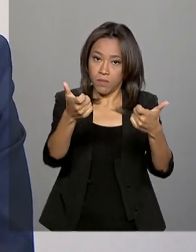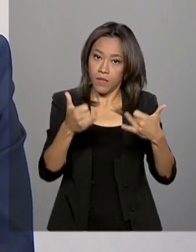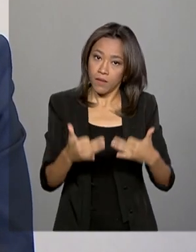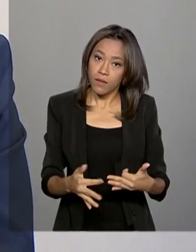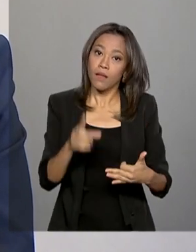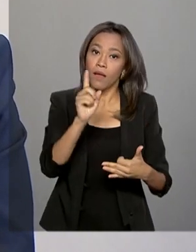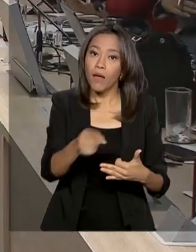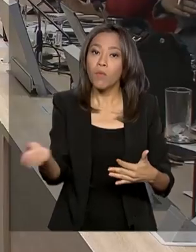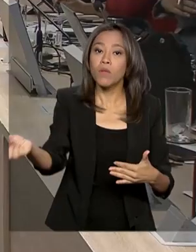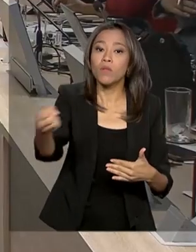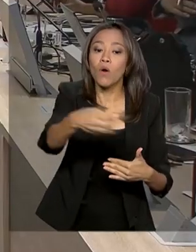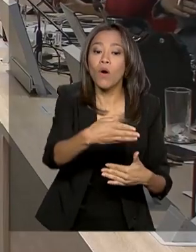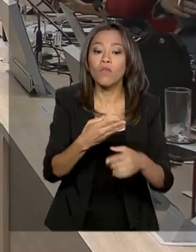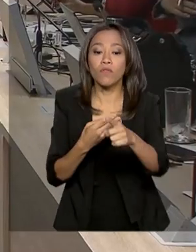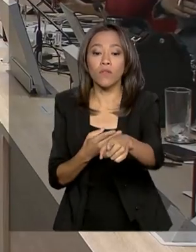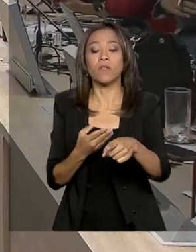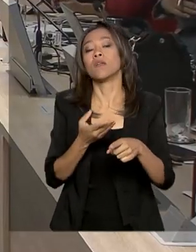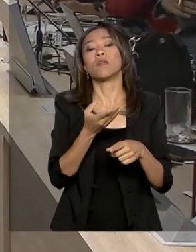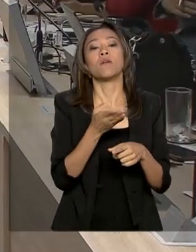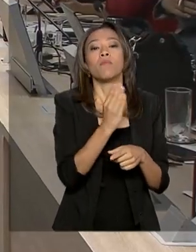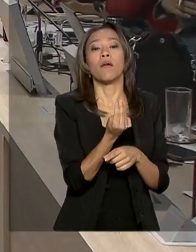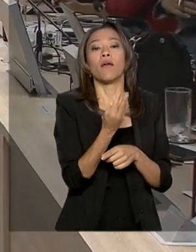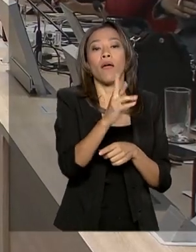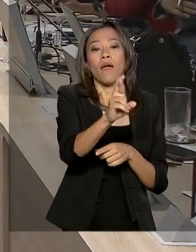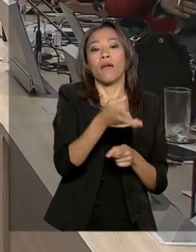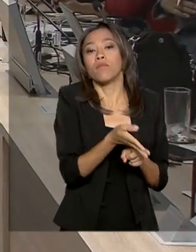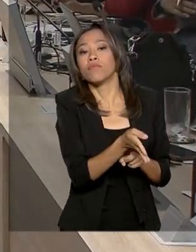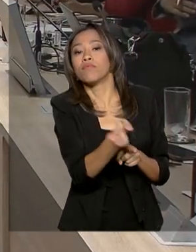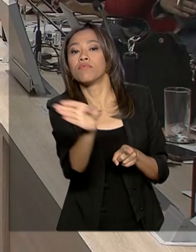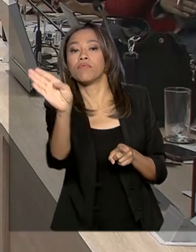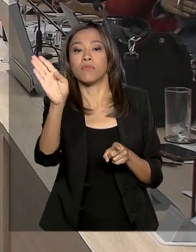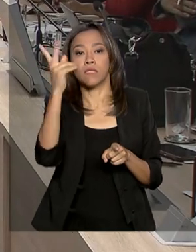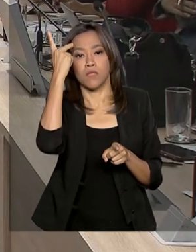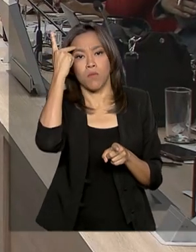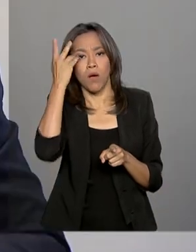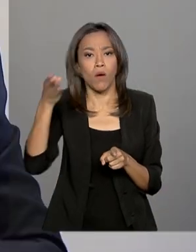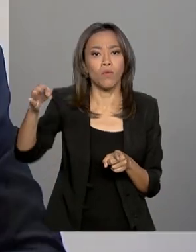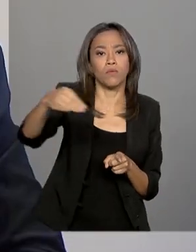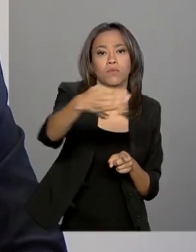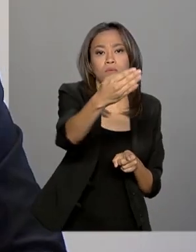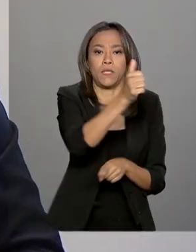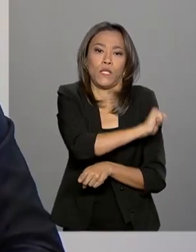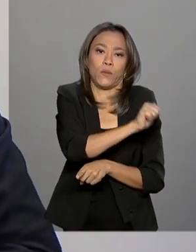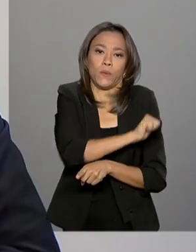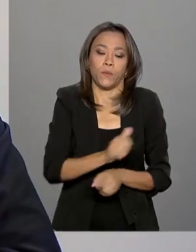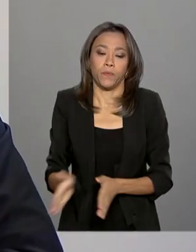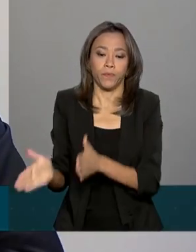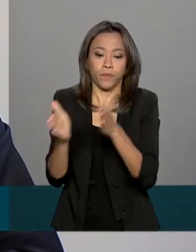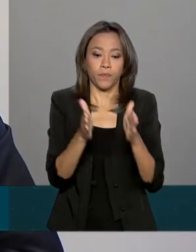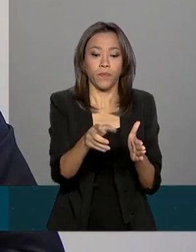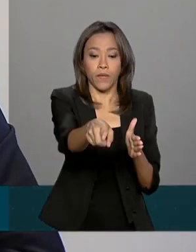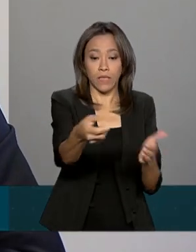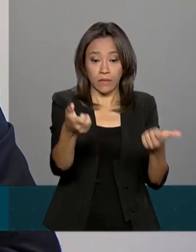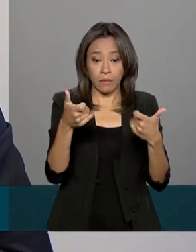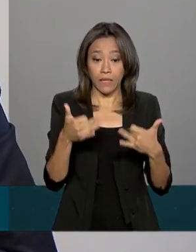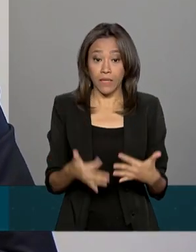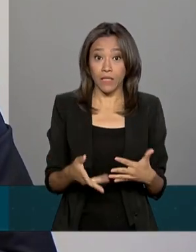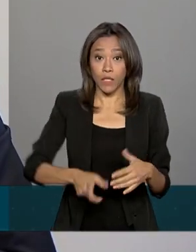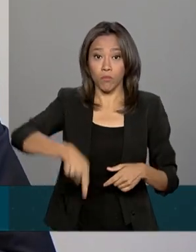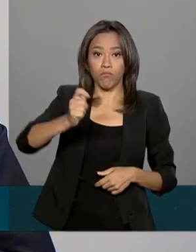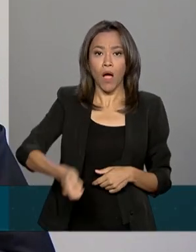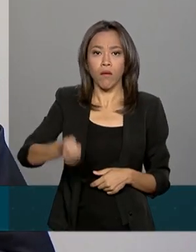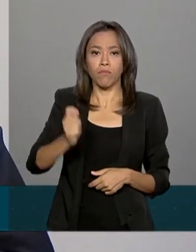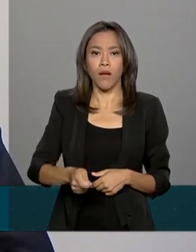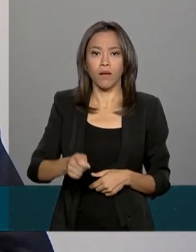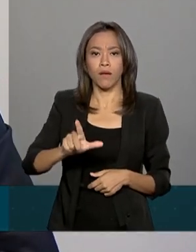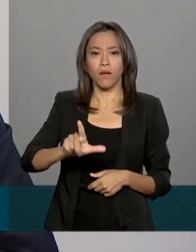Nova Dutra, rodovia que atravessa partes de São Paulo e do Rio de Janeiro. Eu, particularmente, até acho que o grande leilão do ano que